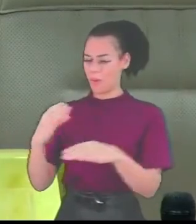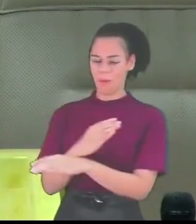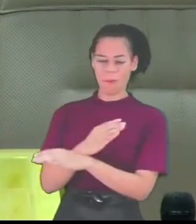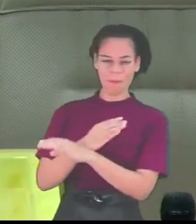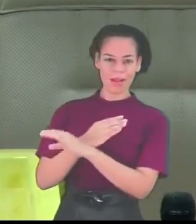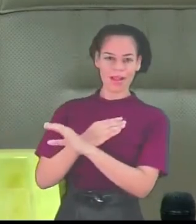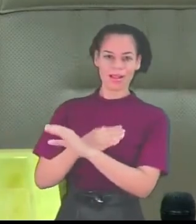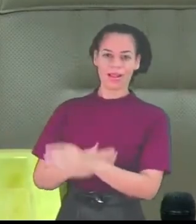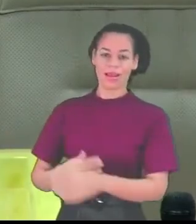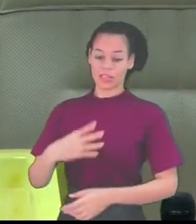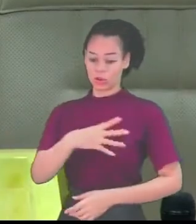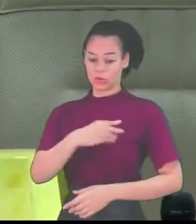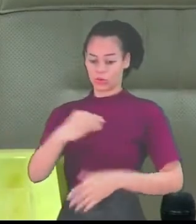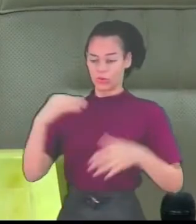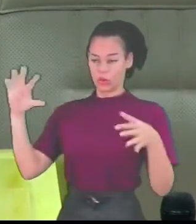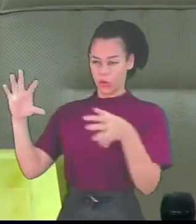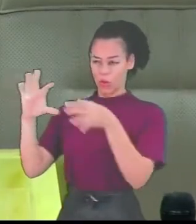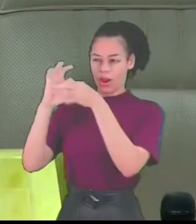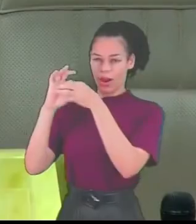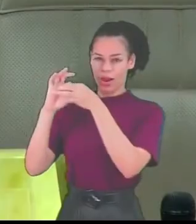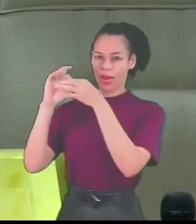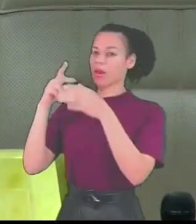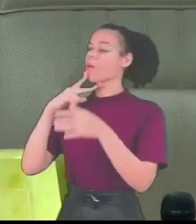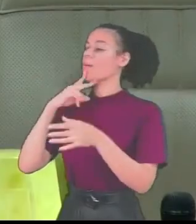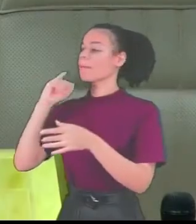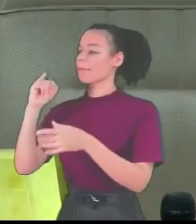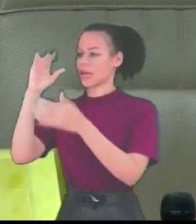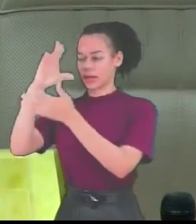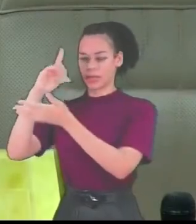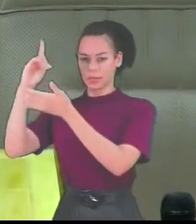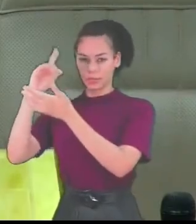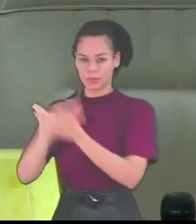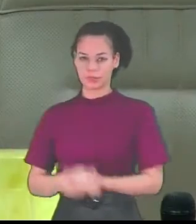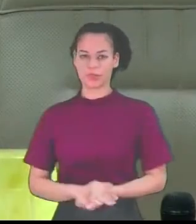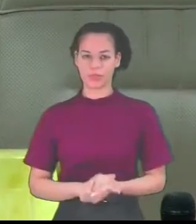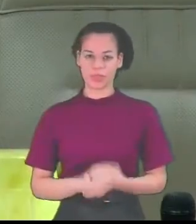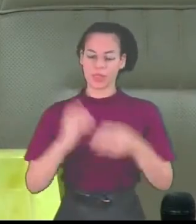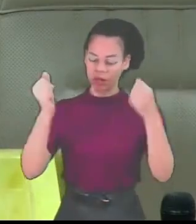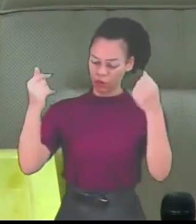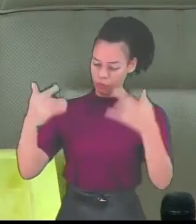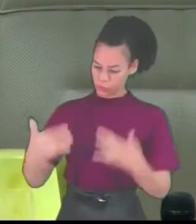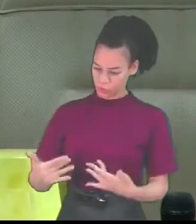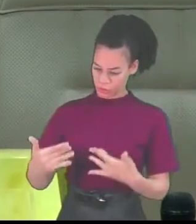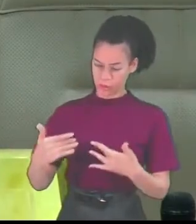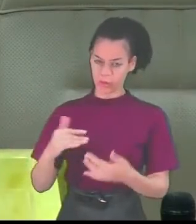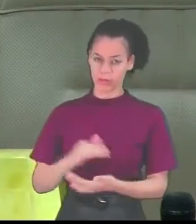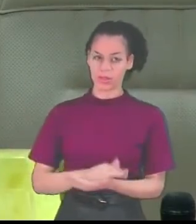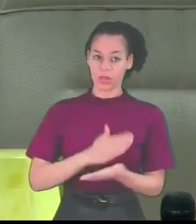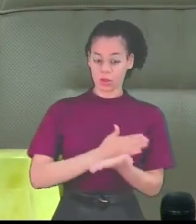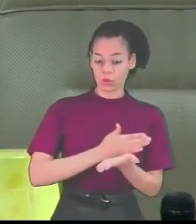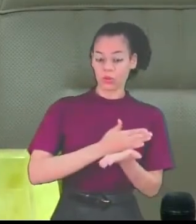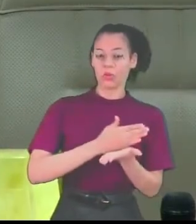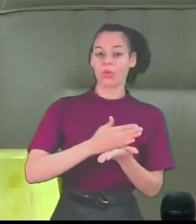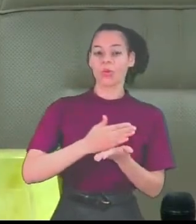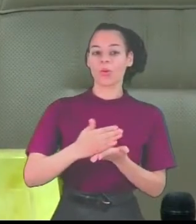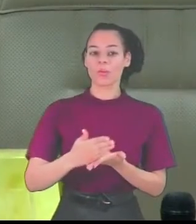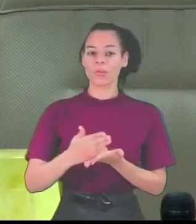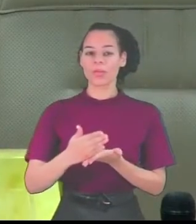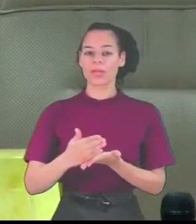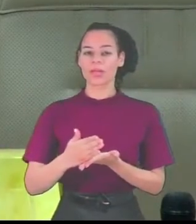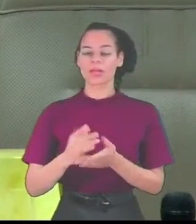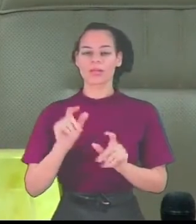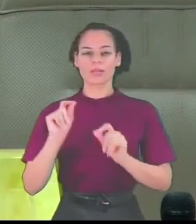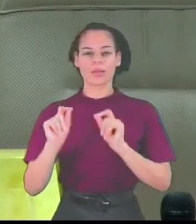pai Oi e ele diz no princípio Esse princípio aqui é um